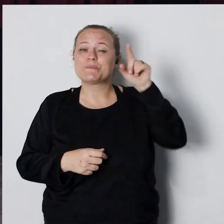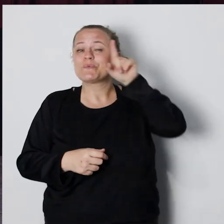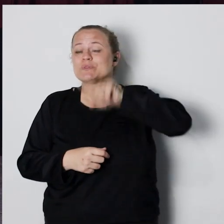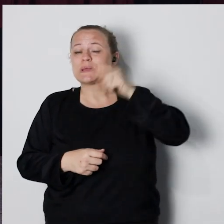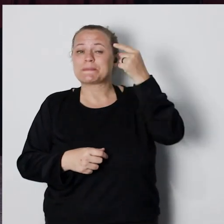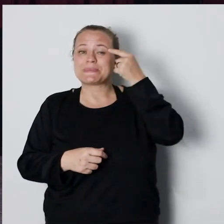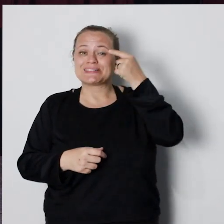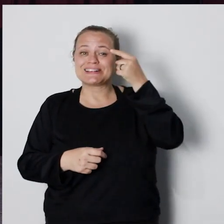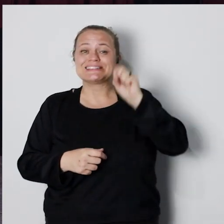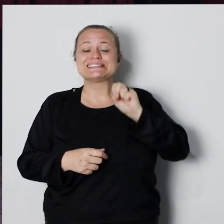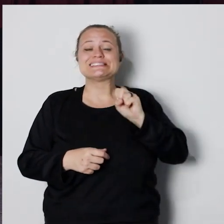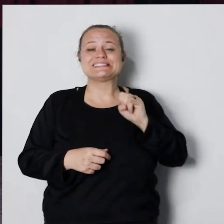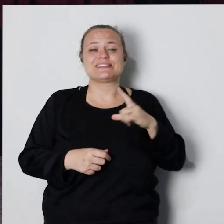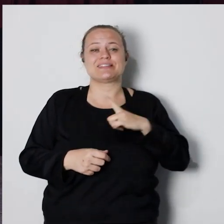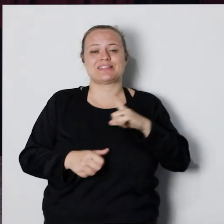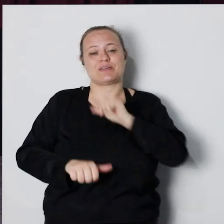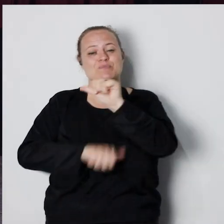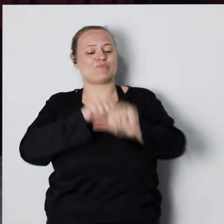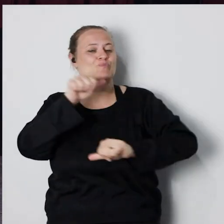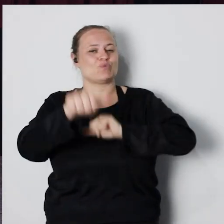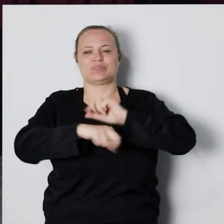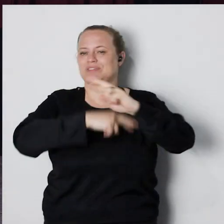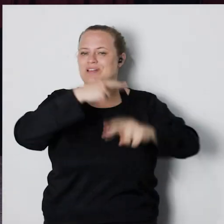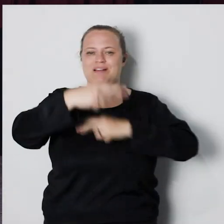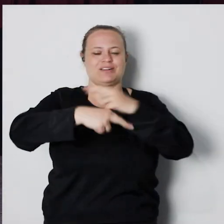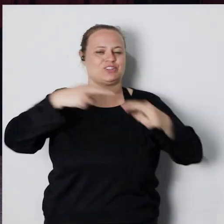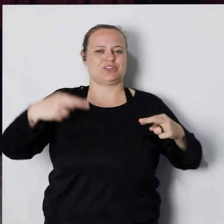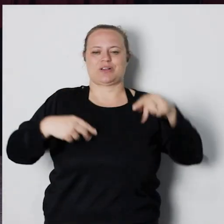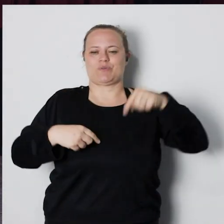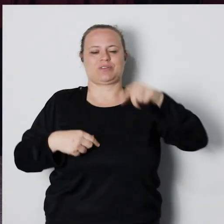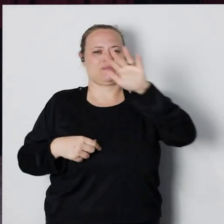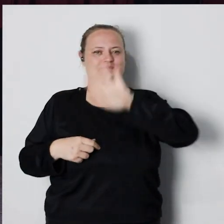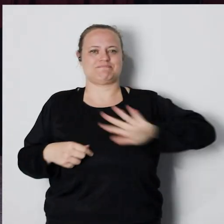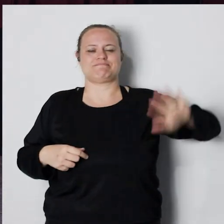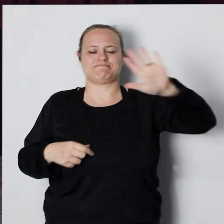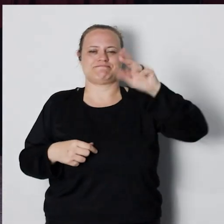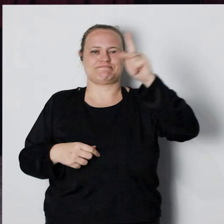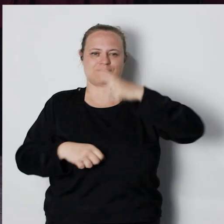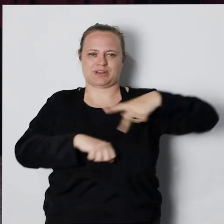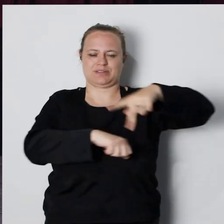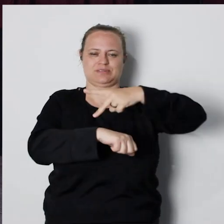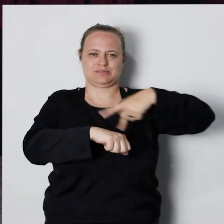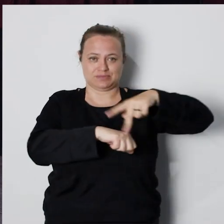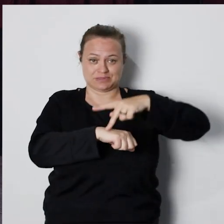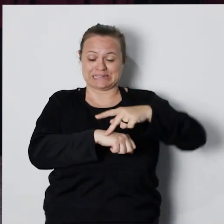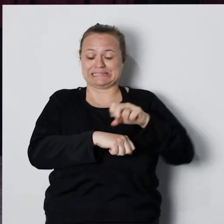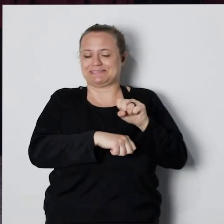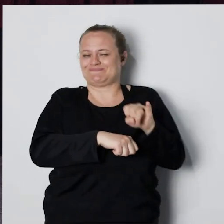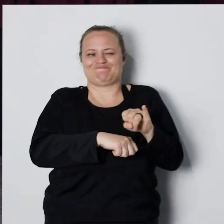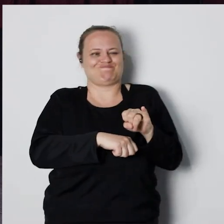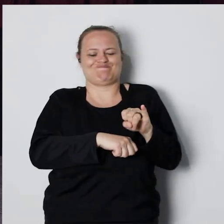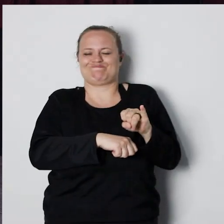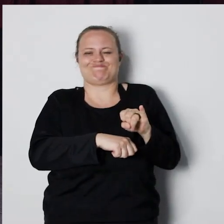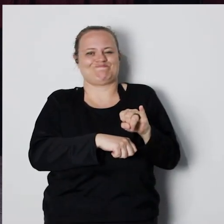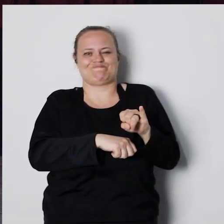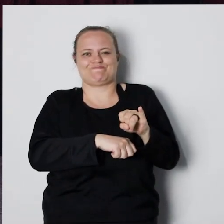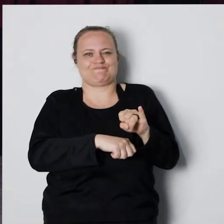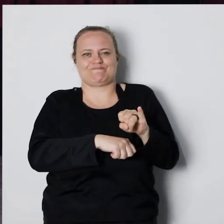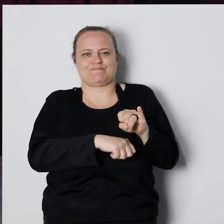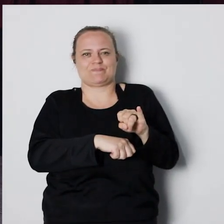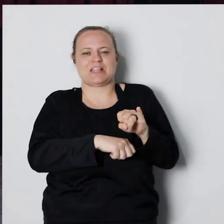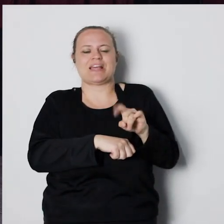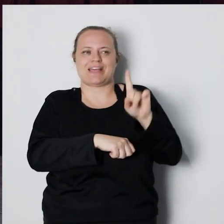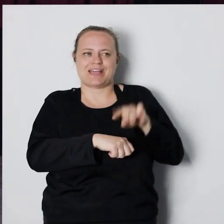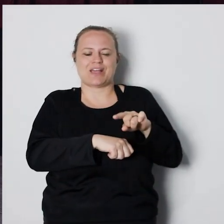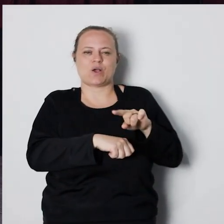primeiro desafio e urgente, porque a gente só consegue pensar alguma coisa para a cultura se